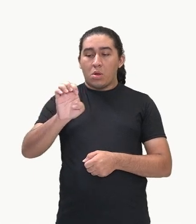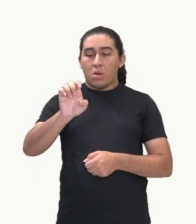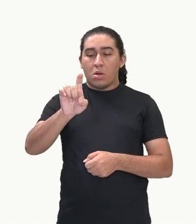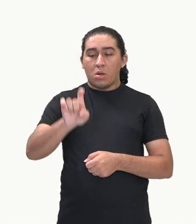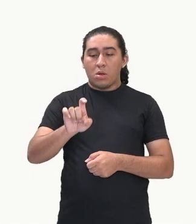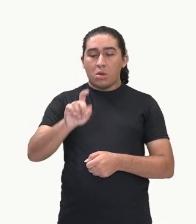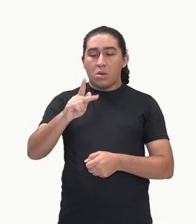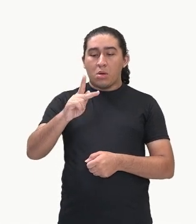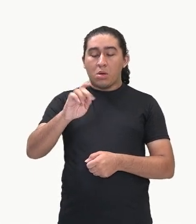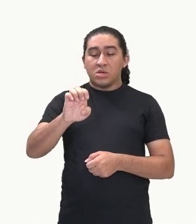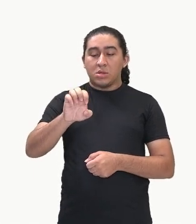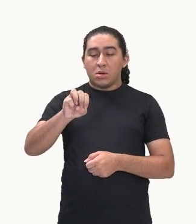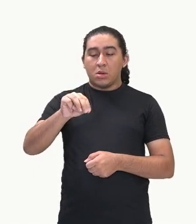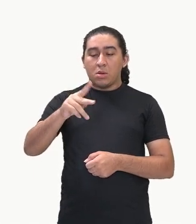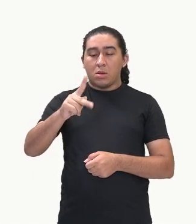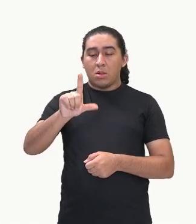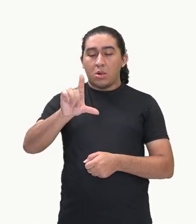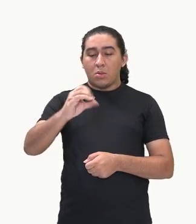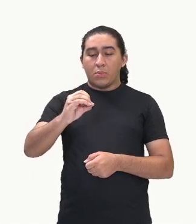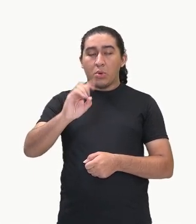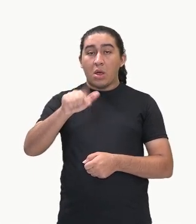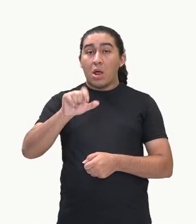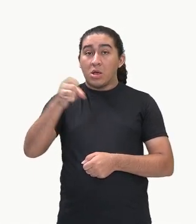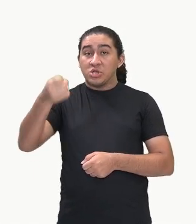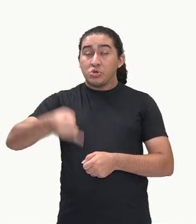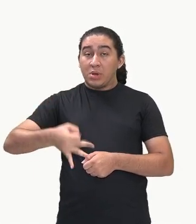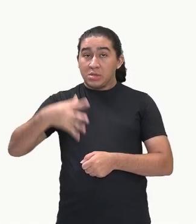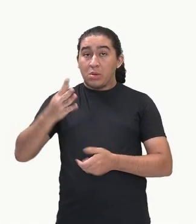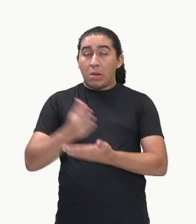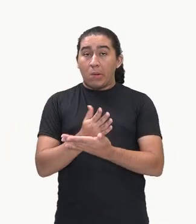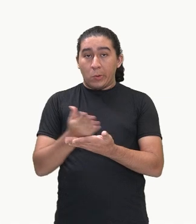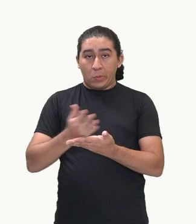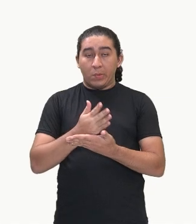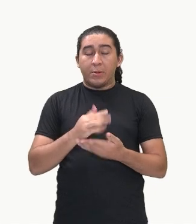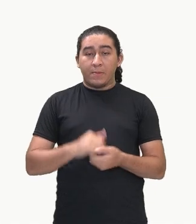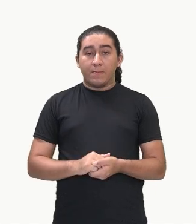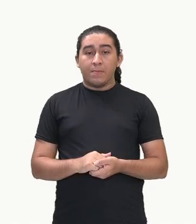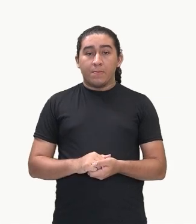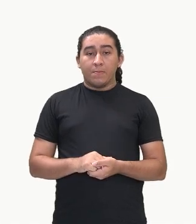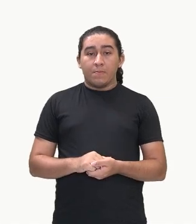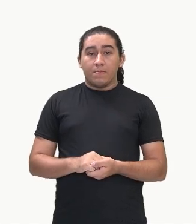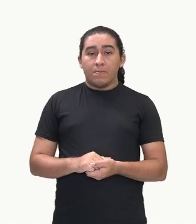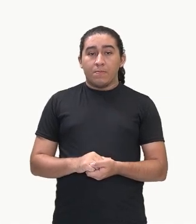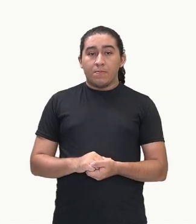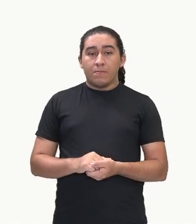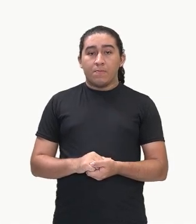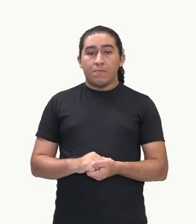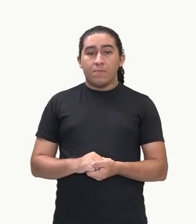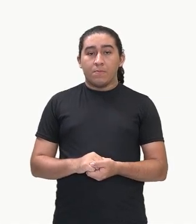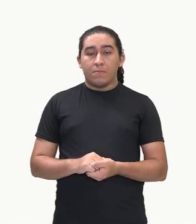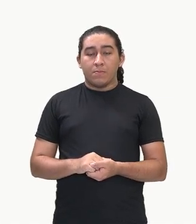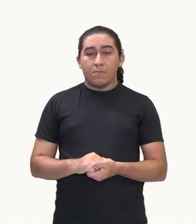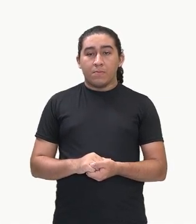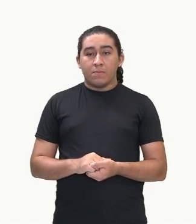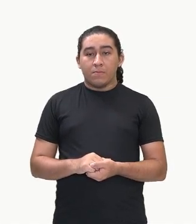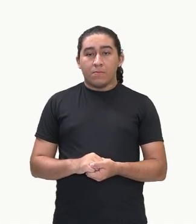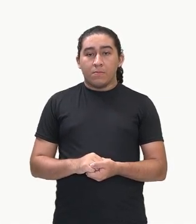por exemplo, eu vou explicar mais uma situação. Temos